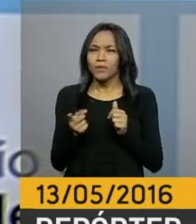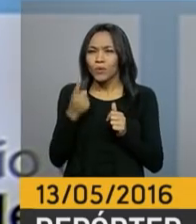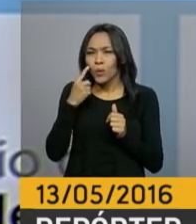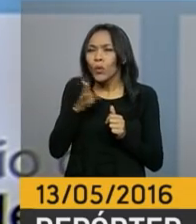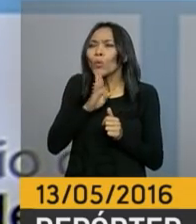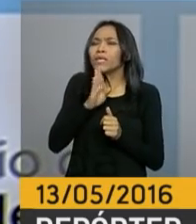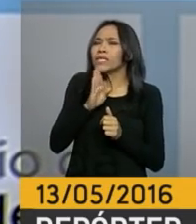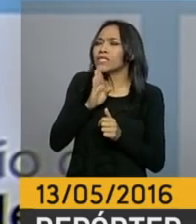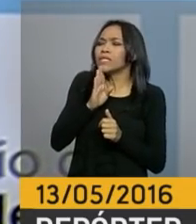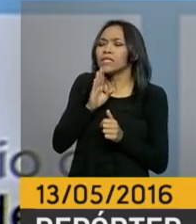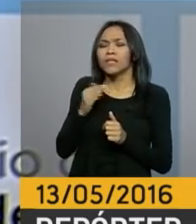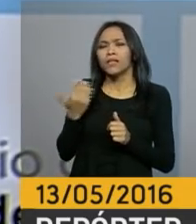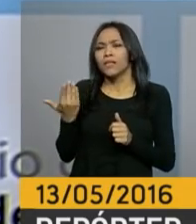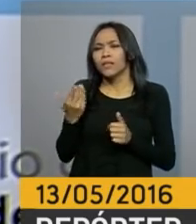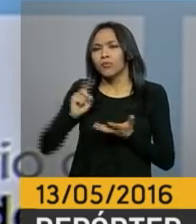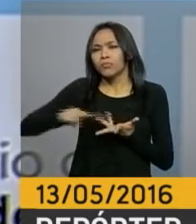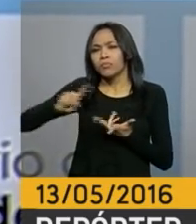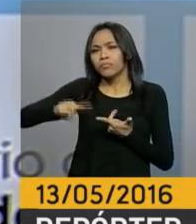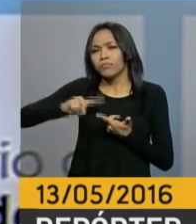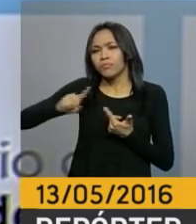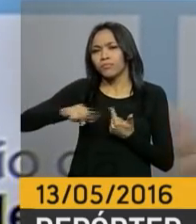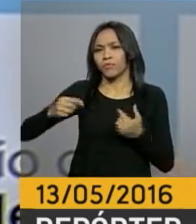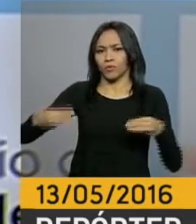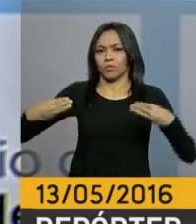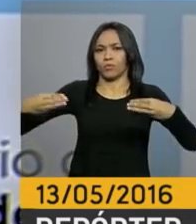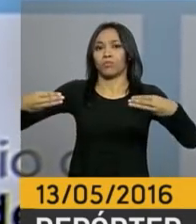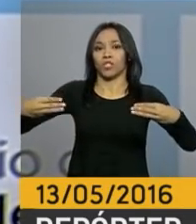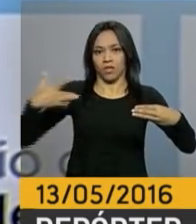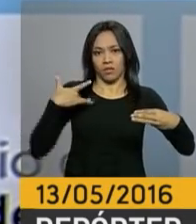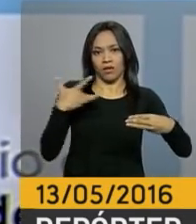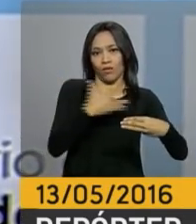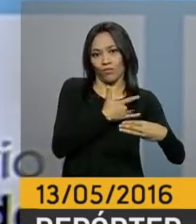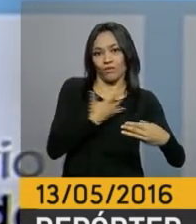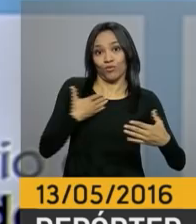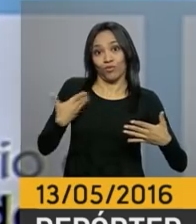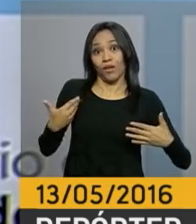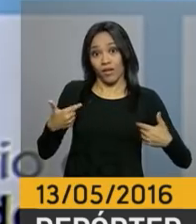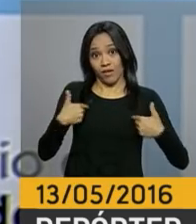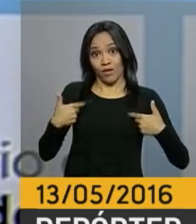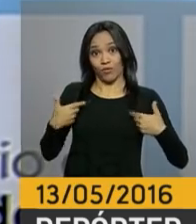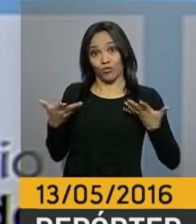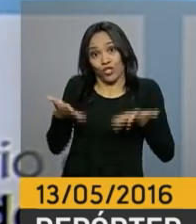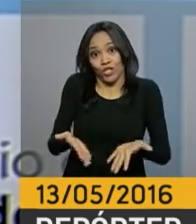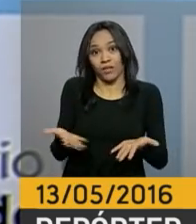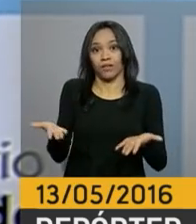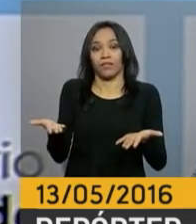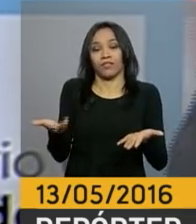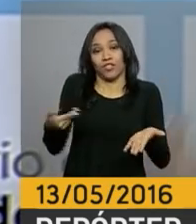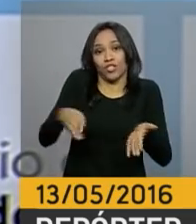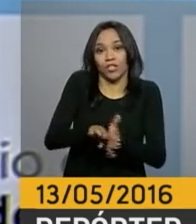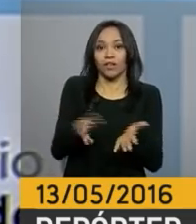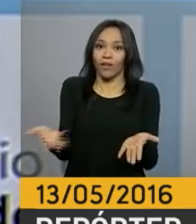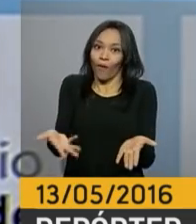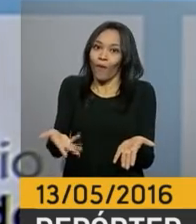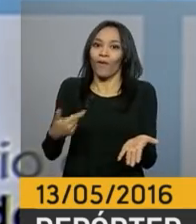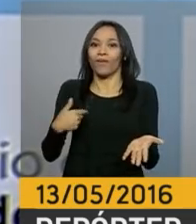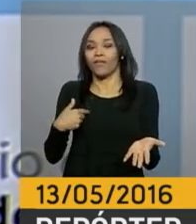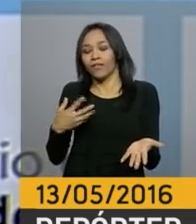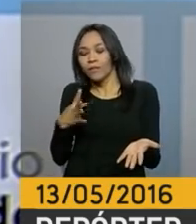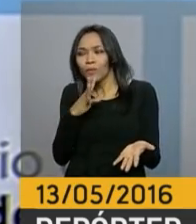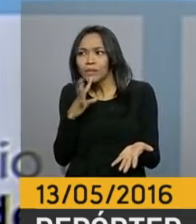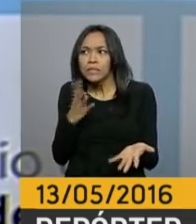ministério vou procurar responder dentro do possível eh e dentro da política macro que eu estou